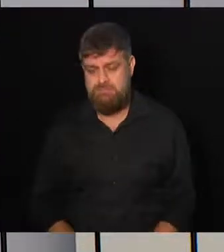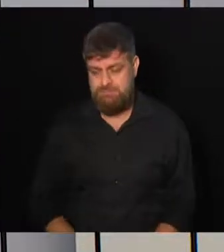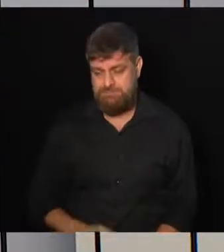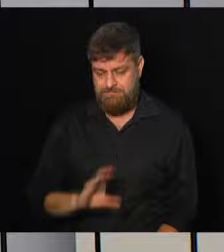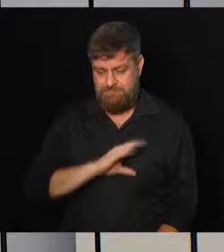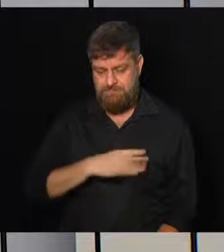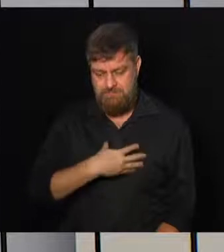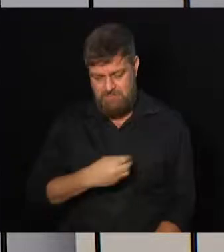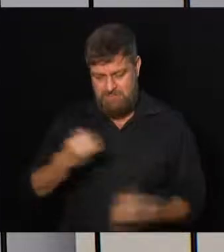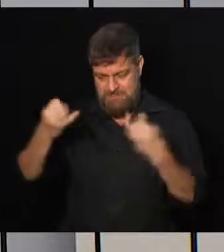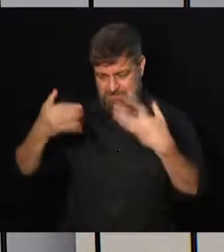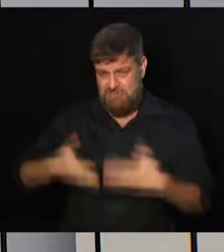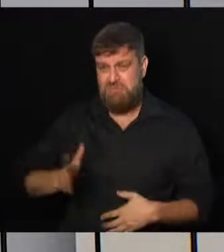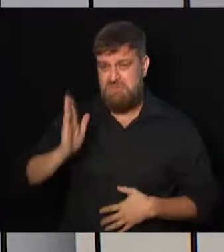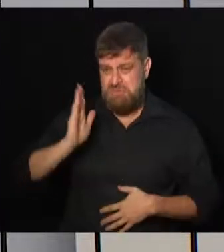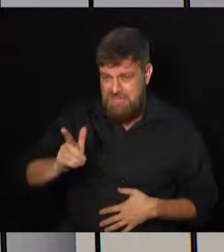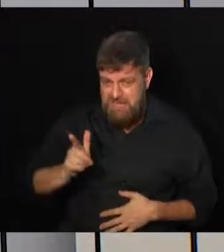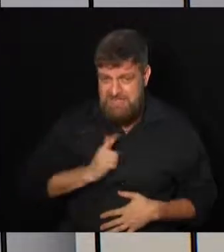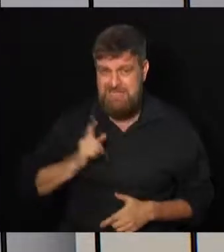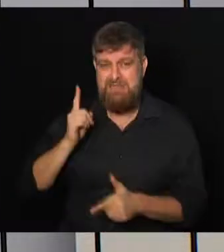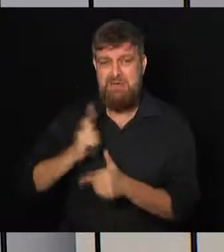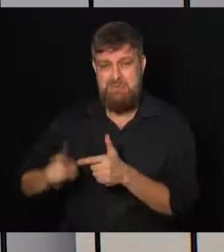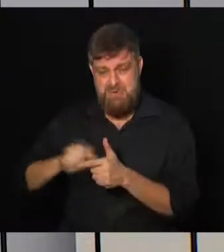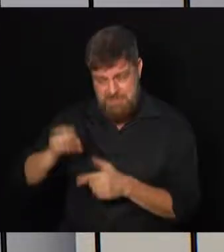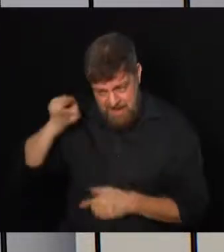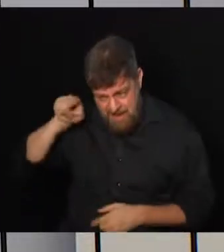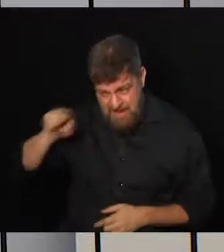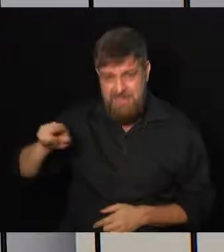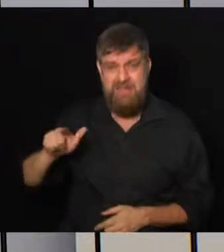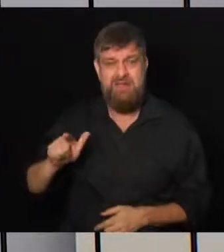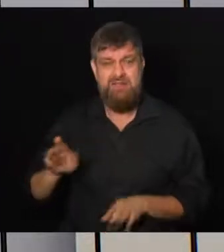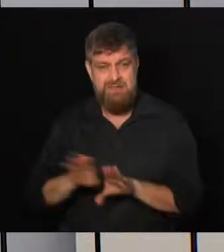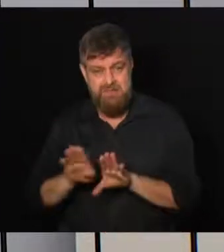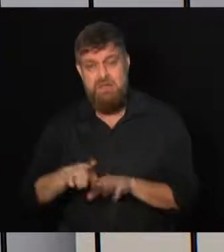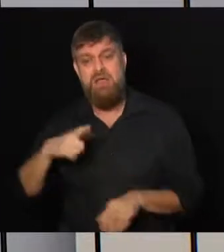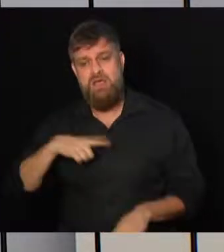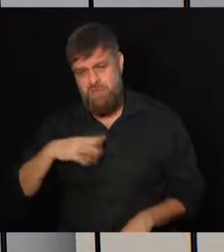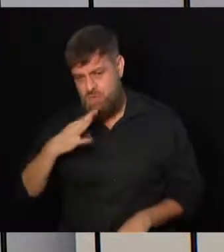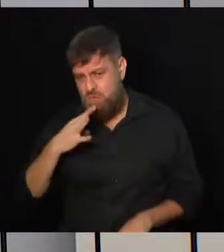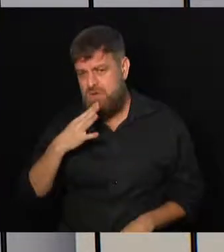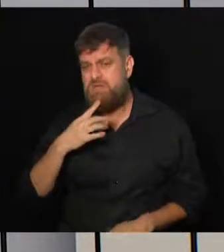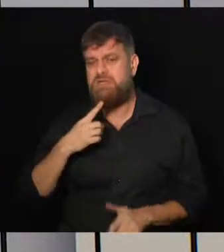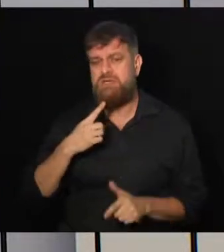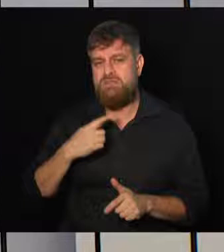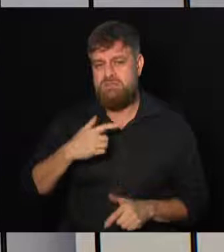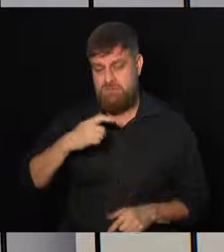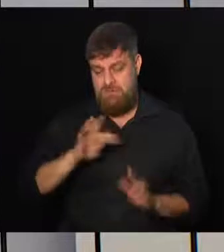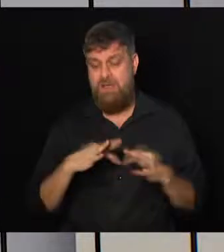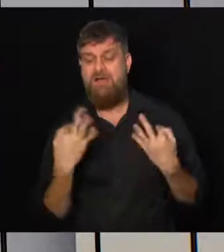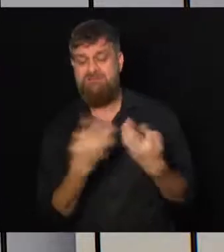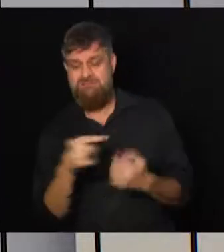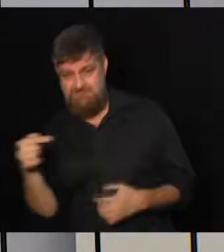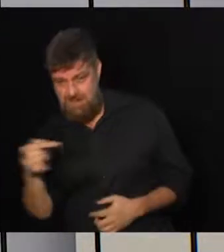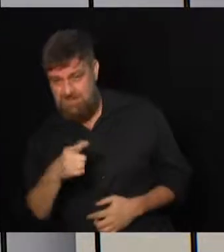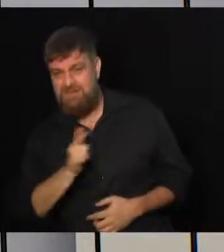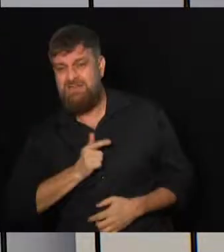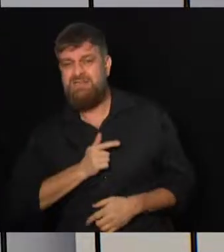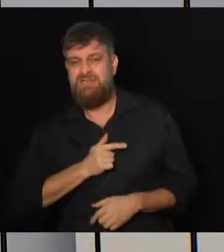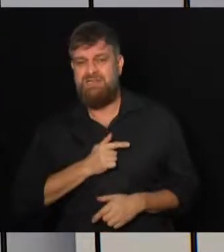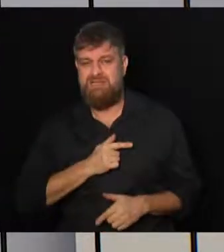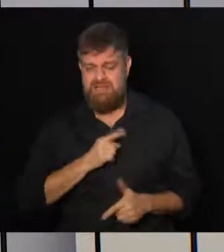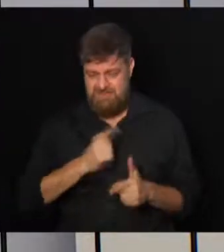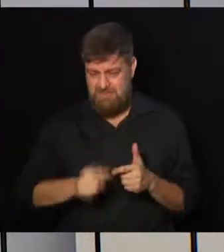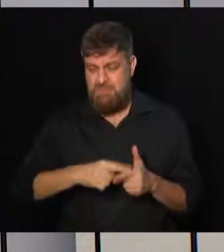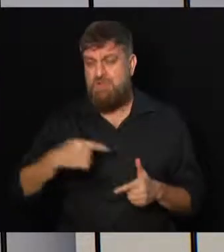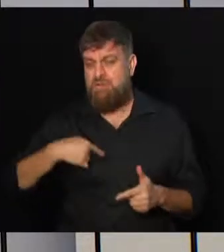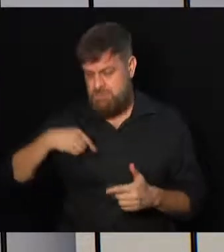já disse, teve algum problema relacionado a ele. Eu também tive alguns problemas relacionados à minha família, por isso que eu defendo bastante